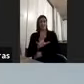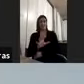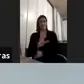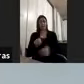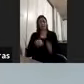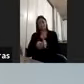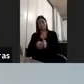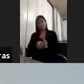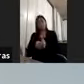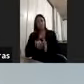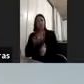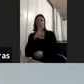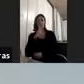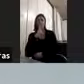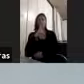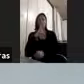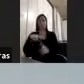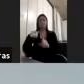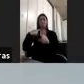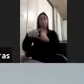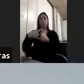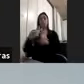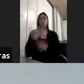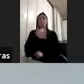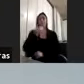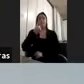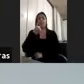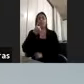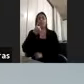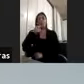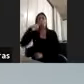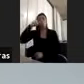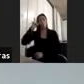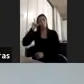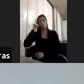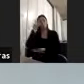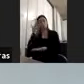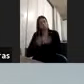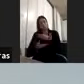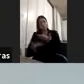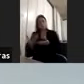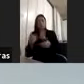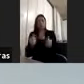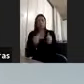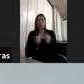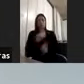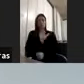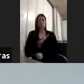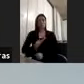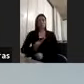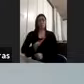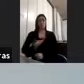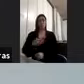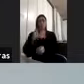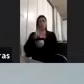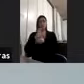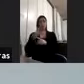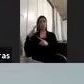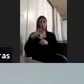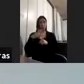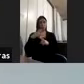resultado. O governador, ainda estive ontem com ele, está empenhado em encontrar solução e certamente a Renault vai ter